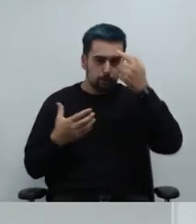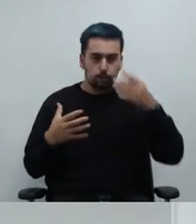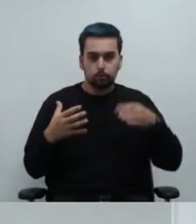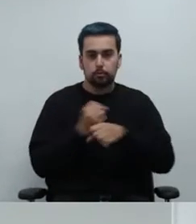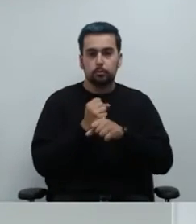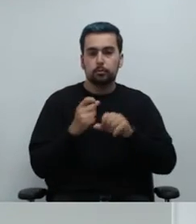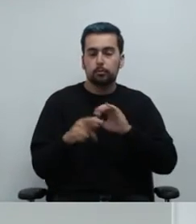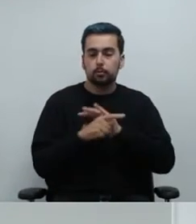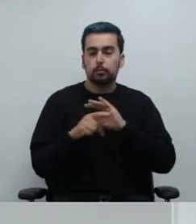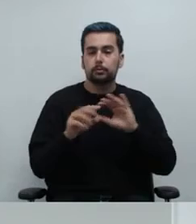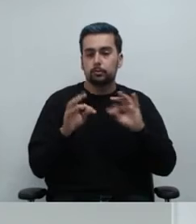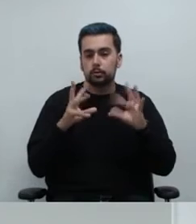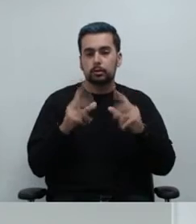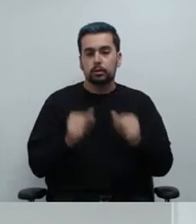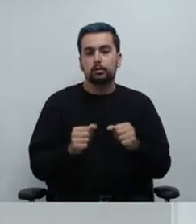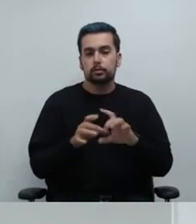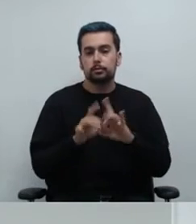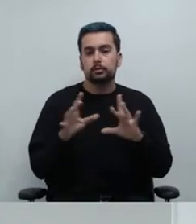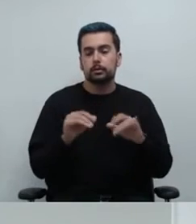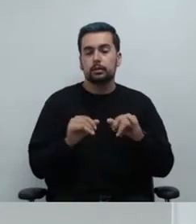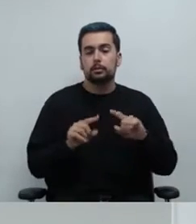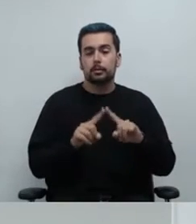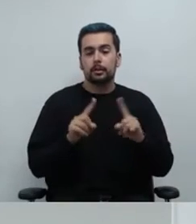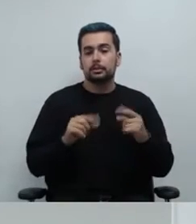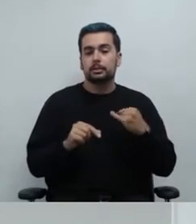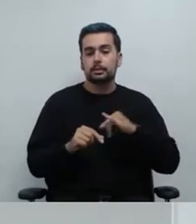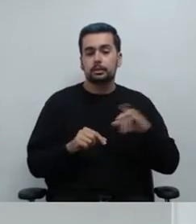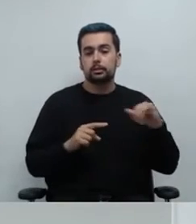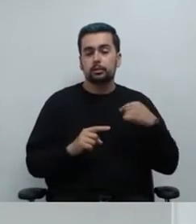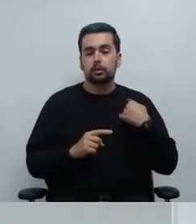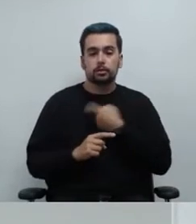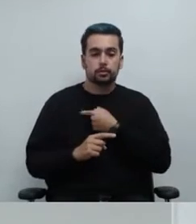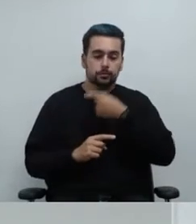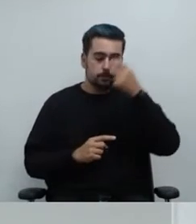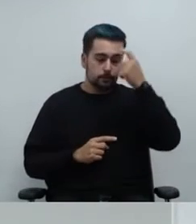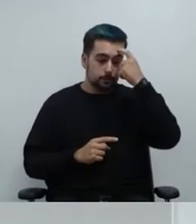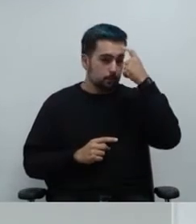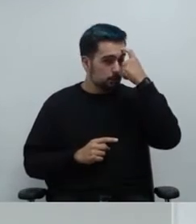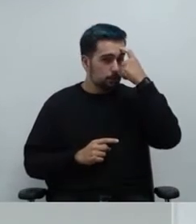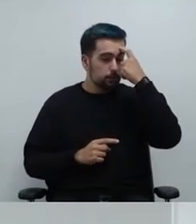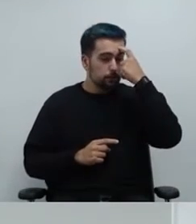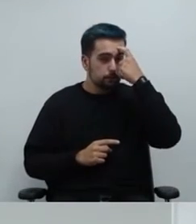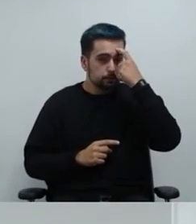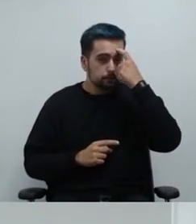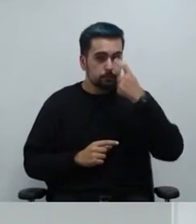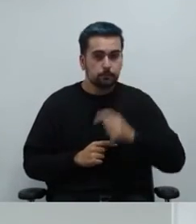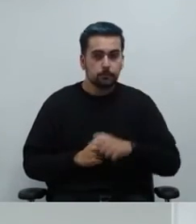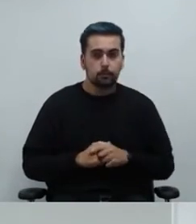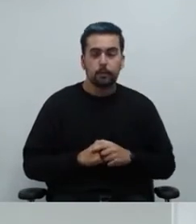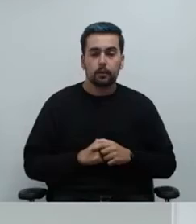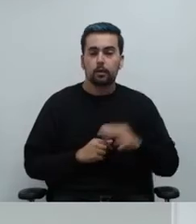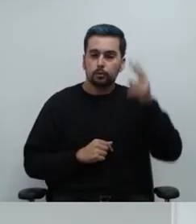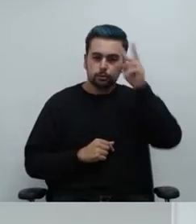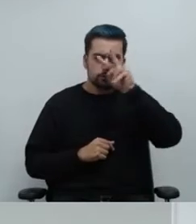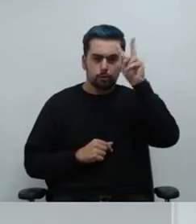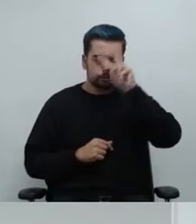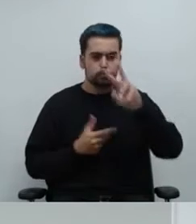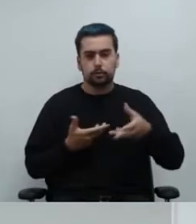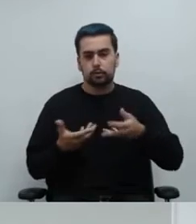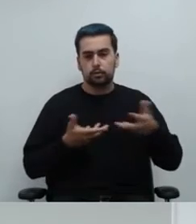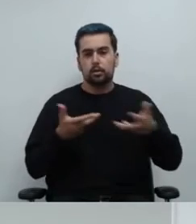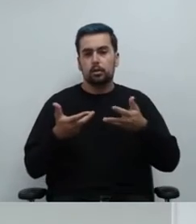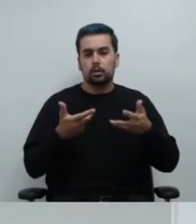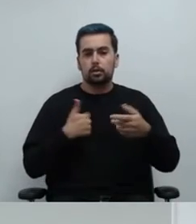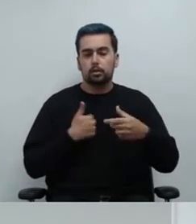cargos disponíveis. Mas se ainda formos pensarmos, né, em relação ao histórico da atuação, eu gostaria